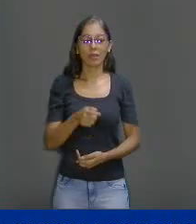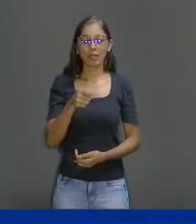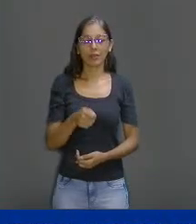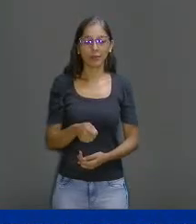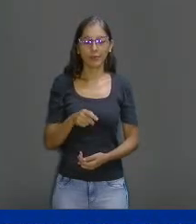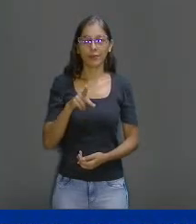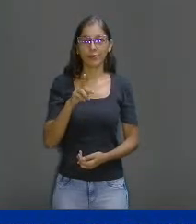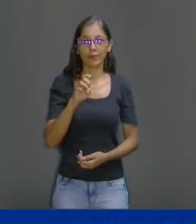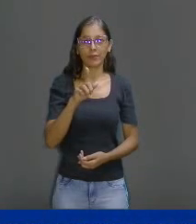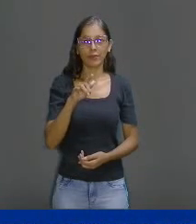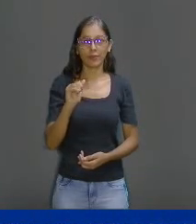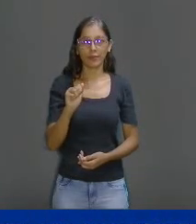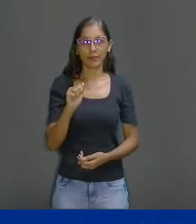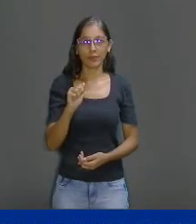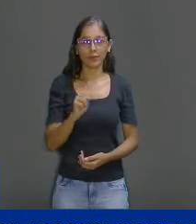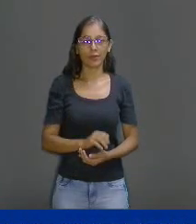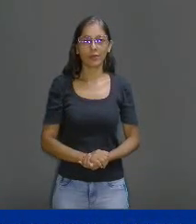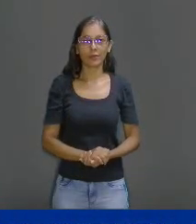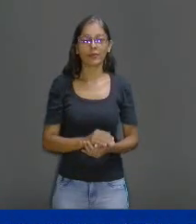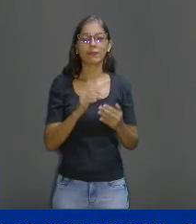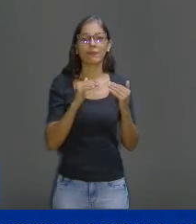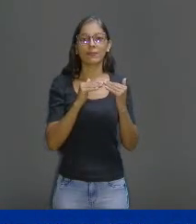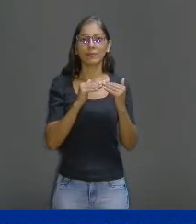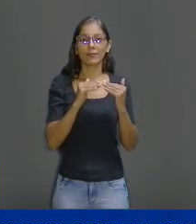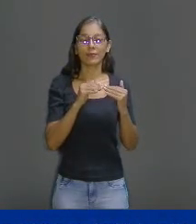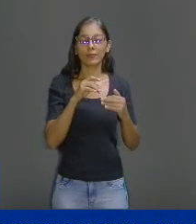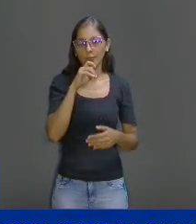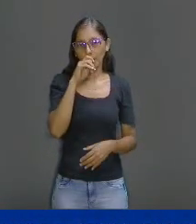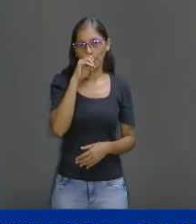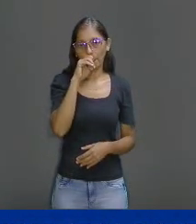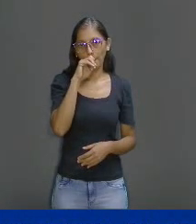Juíza Keila Utzig? Acompanho a relatora.